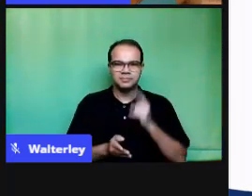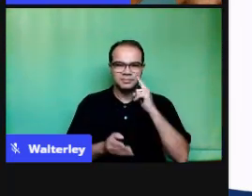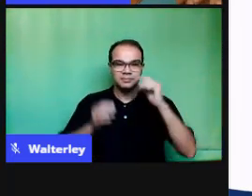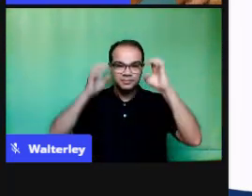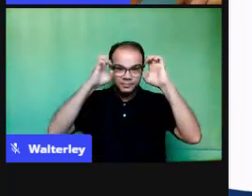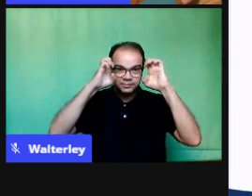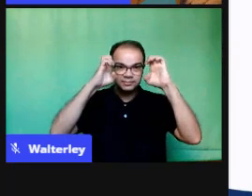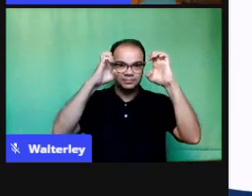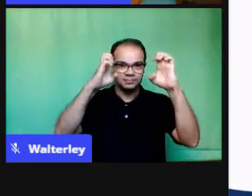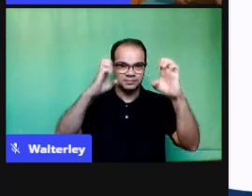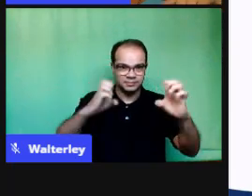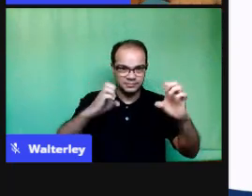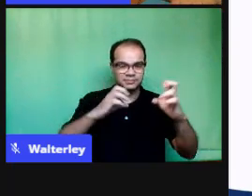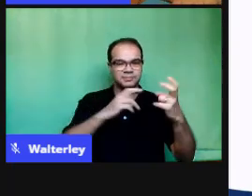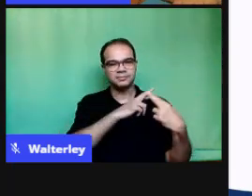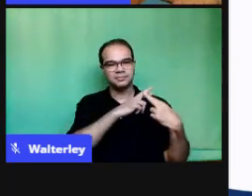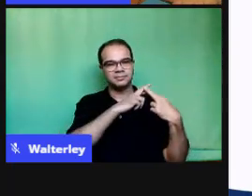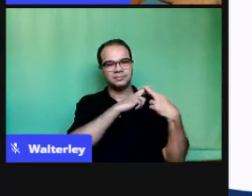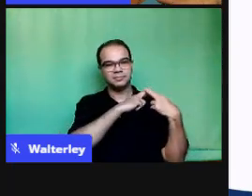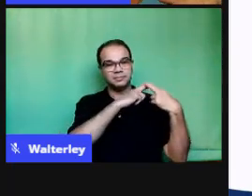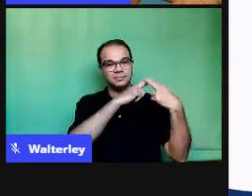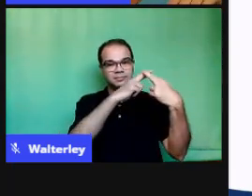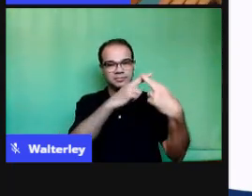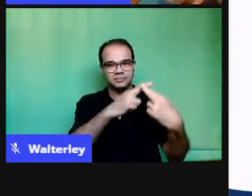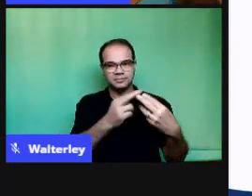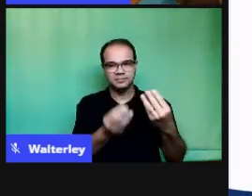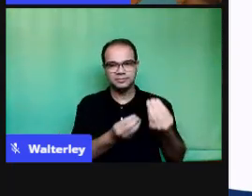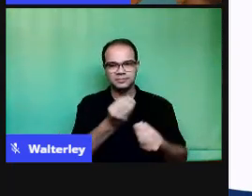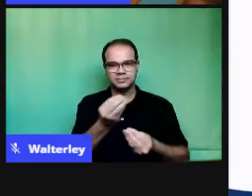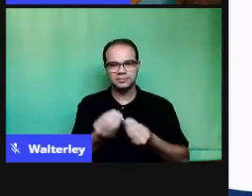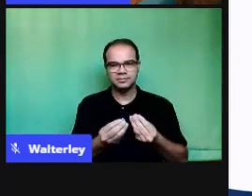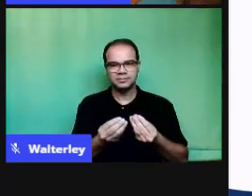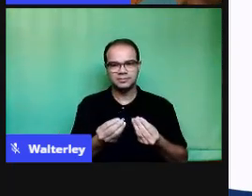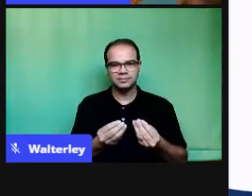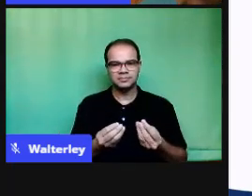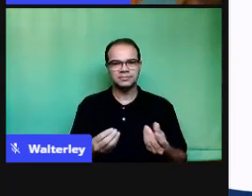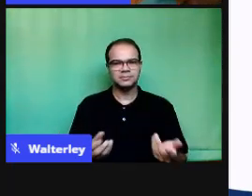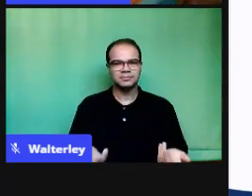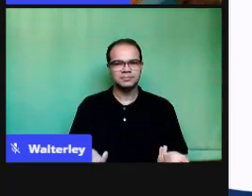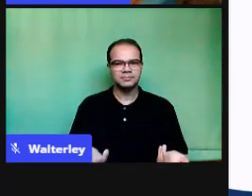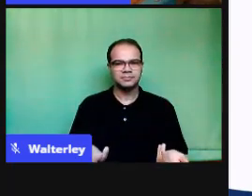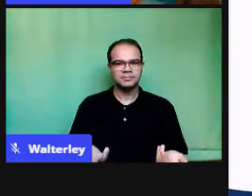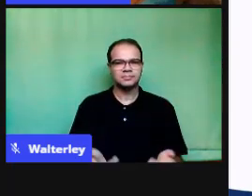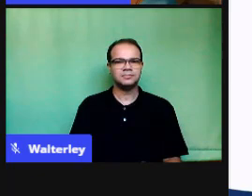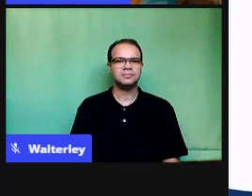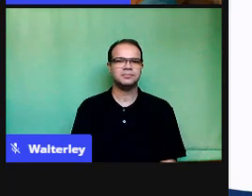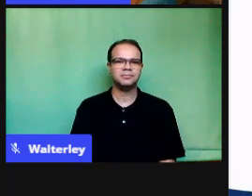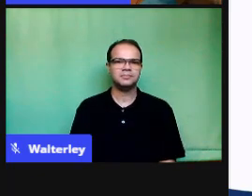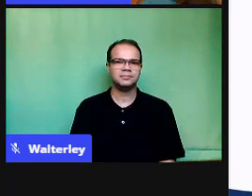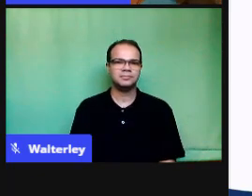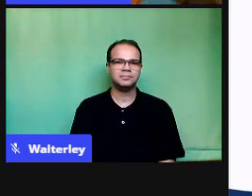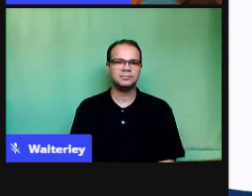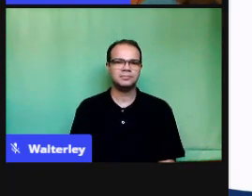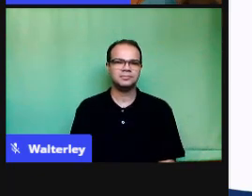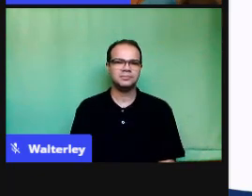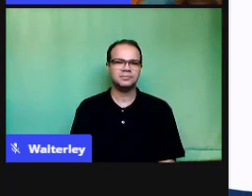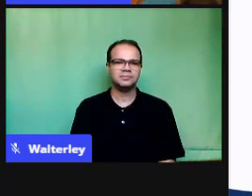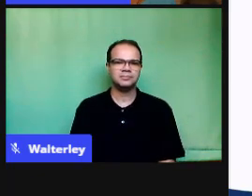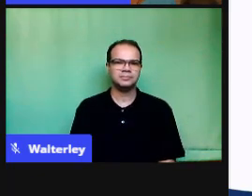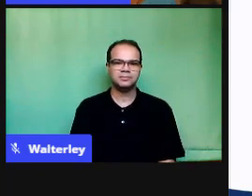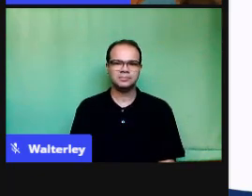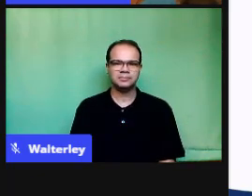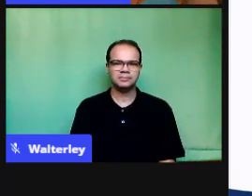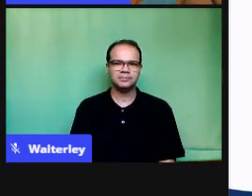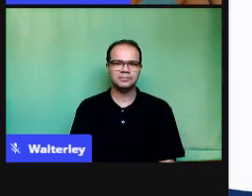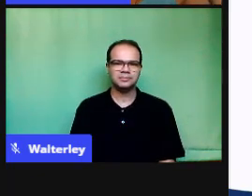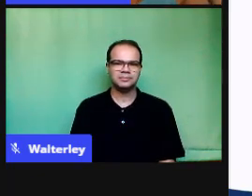da posse responsável. Então, só para a gente esclarecer, existem situações aqui em que a gente tem. Eu estou estourando meu tempo, vou